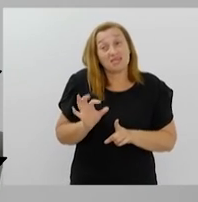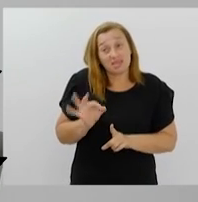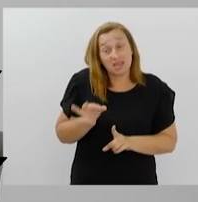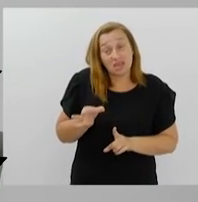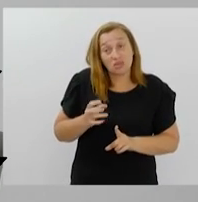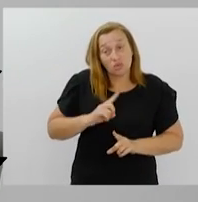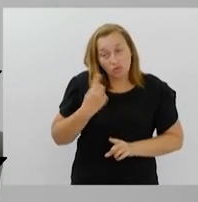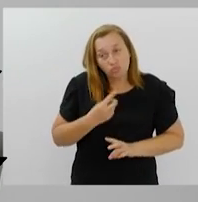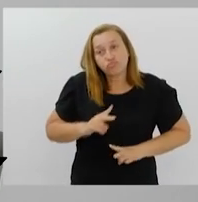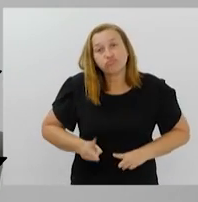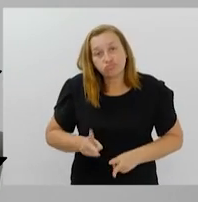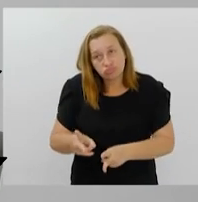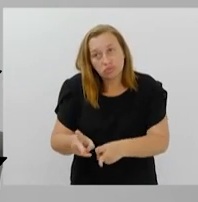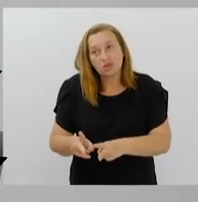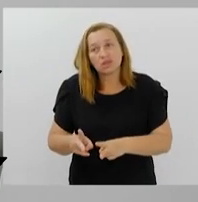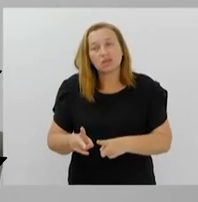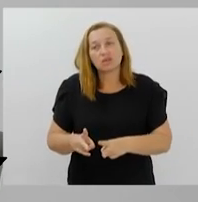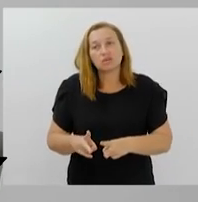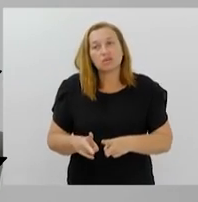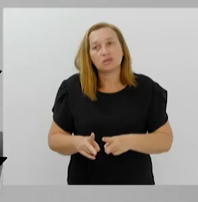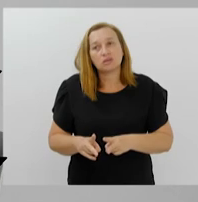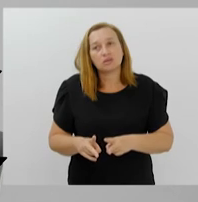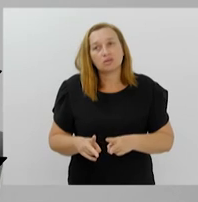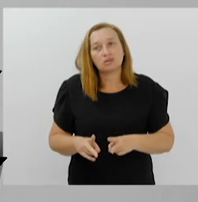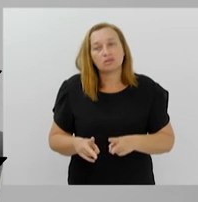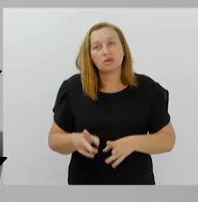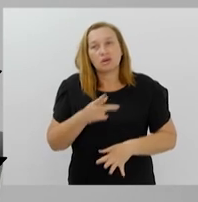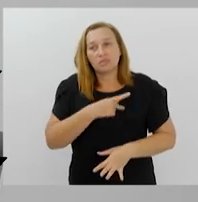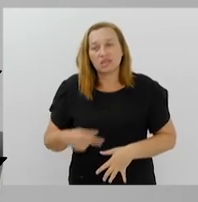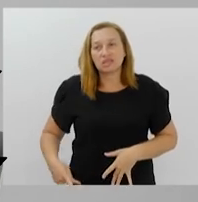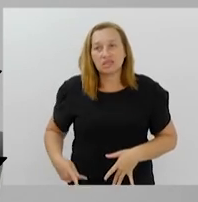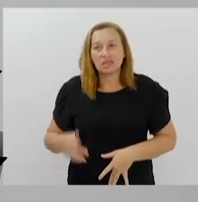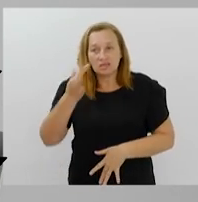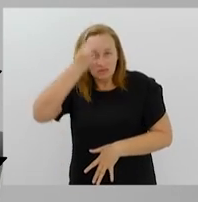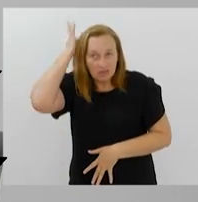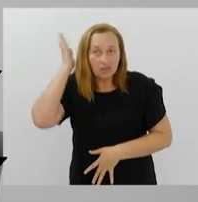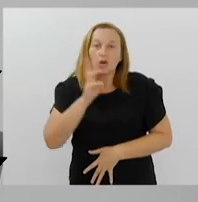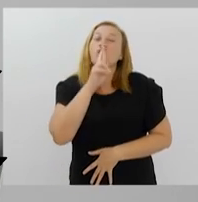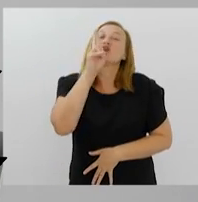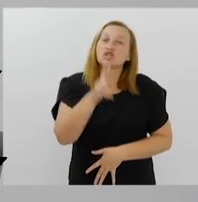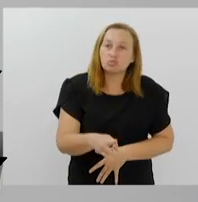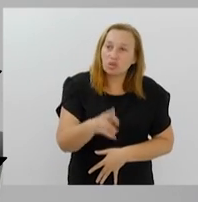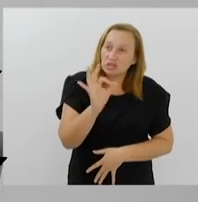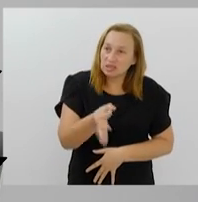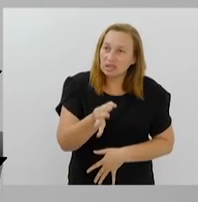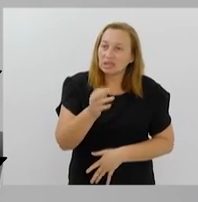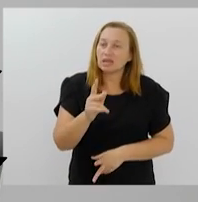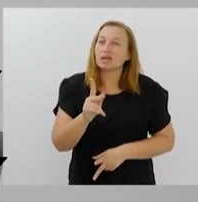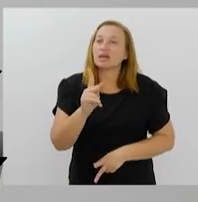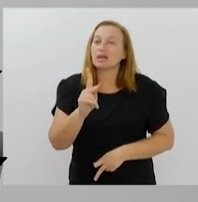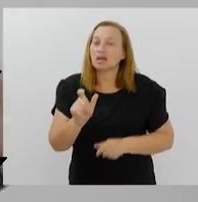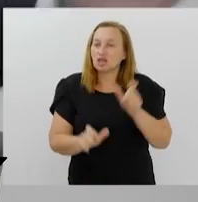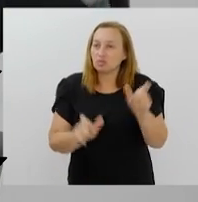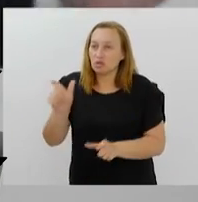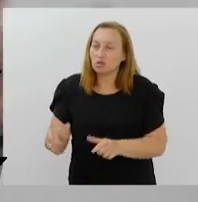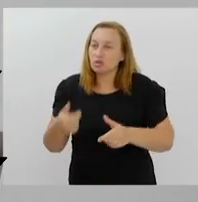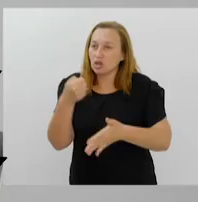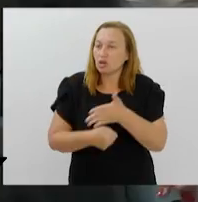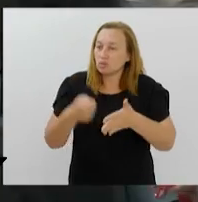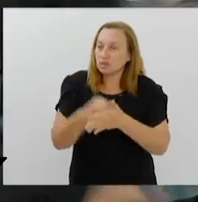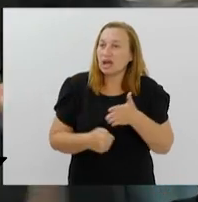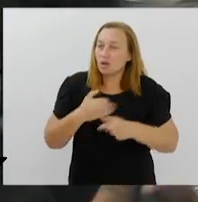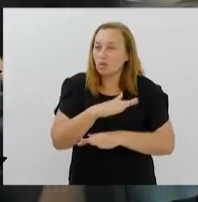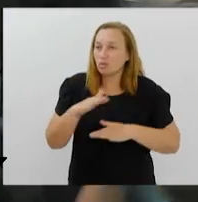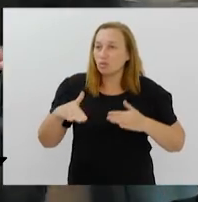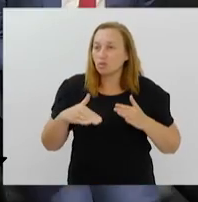gente vai continuar seguindo sob o comando do Fred Pacheco e dar uma resposta efetiva às pessoas e lutar contra tudo e contra todos então quero te parabenizar